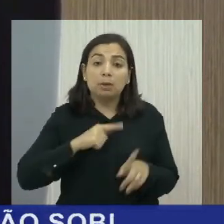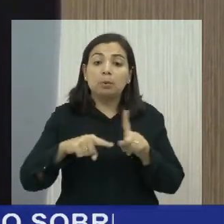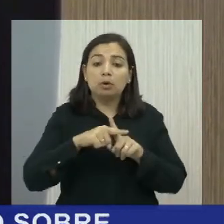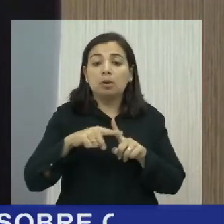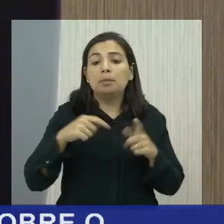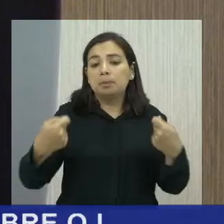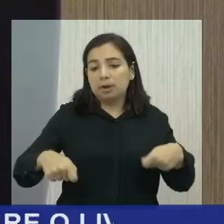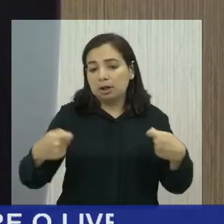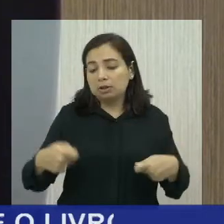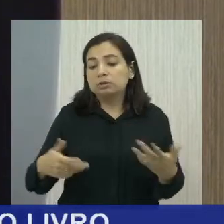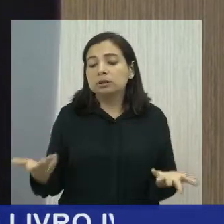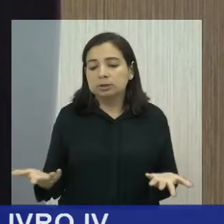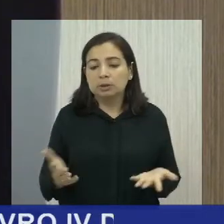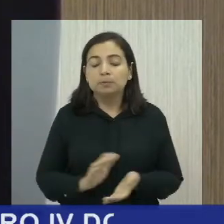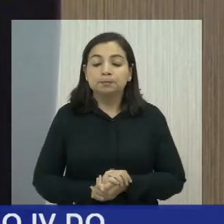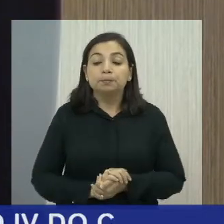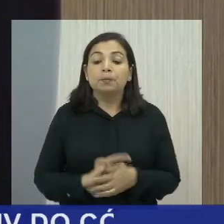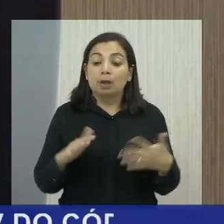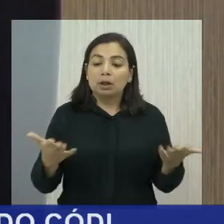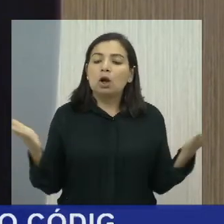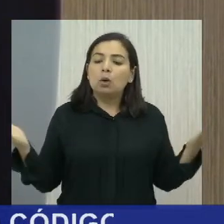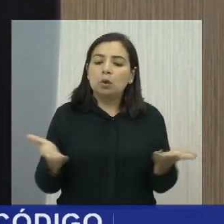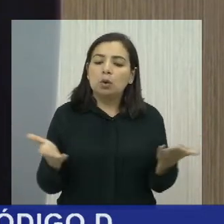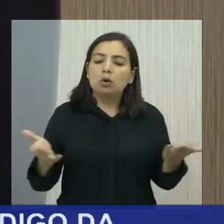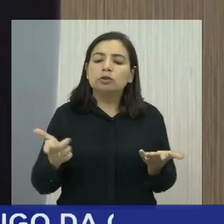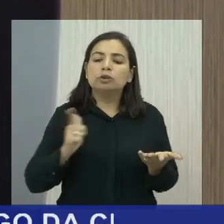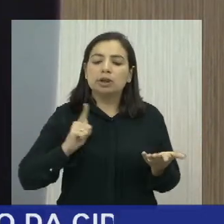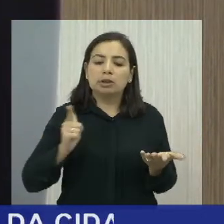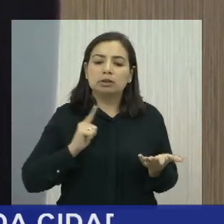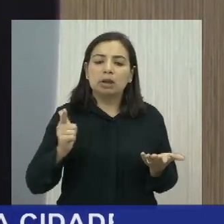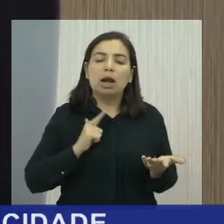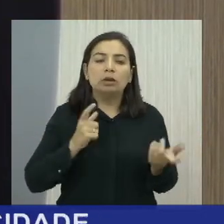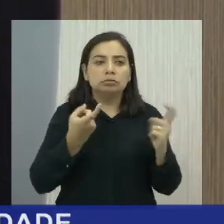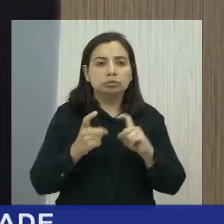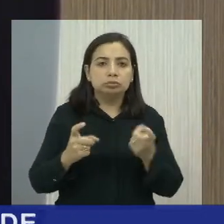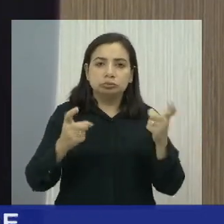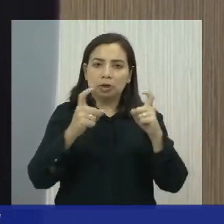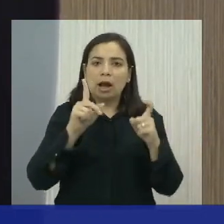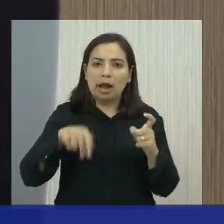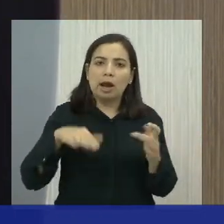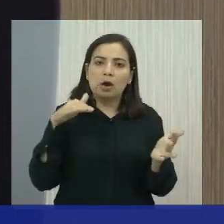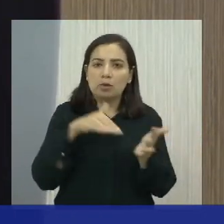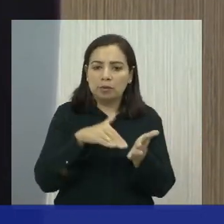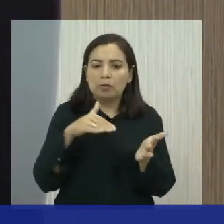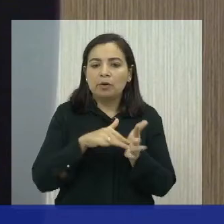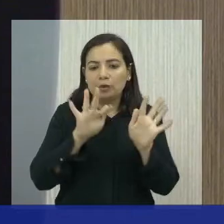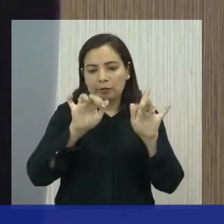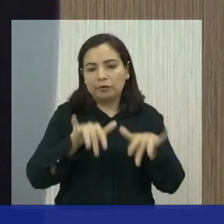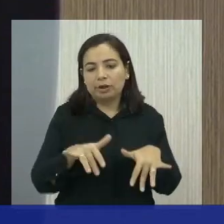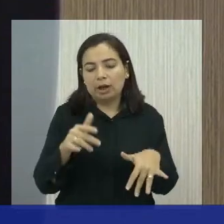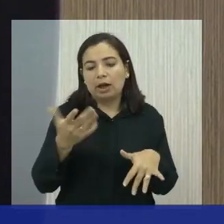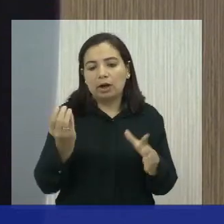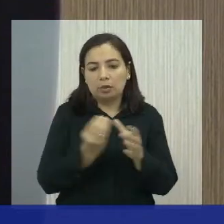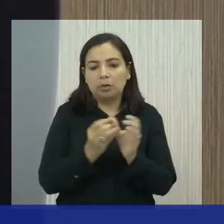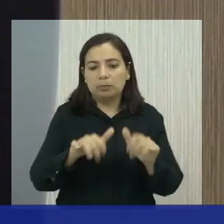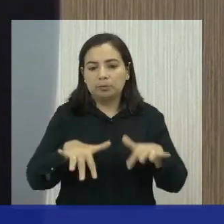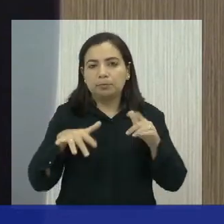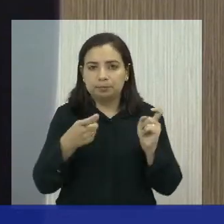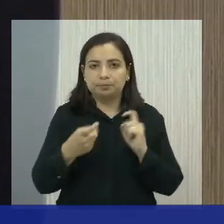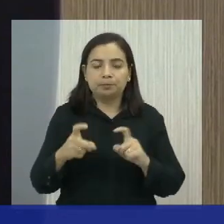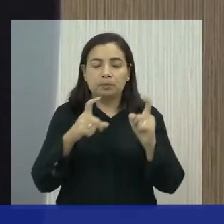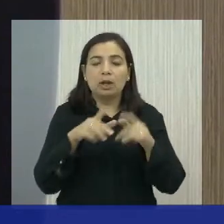aqui o ciclo de audiência pública, né, eu espero que também, né, eu estou só colocando algumas